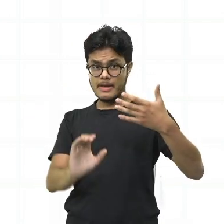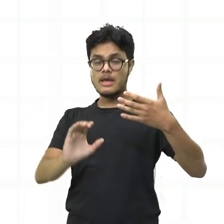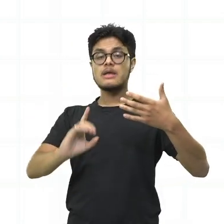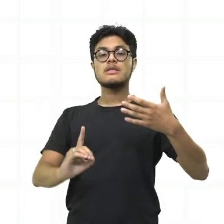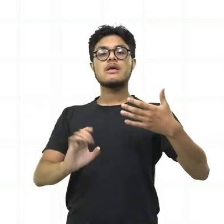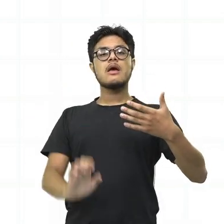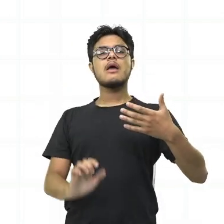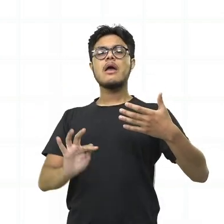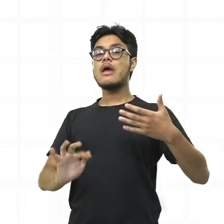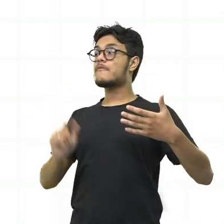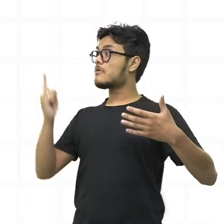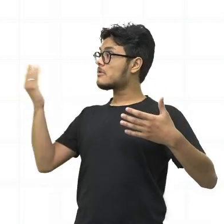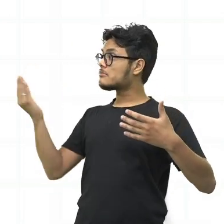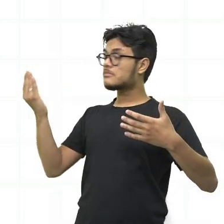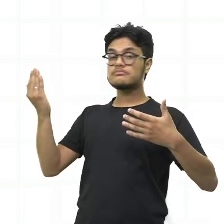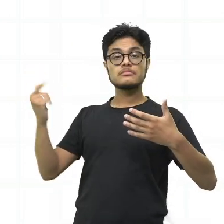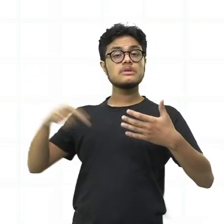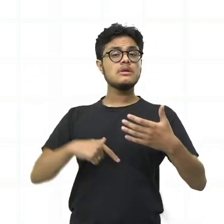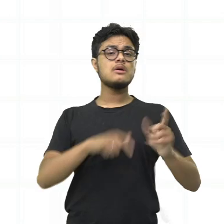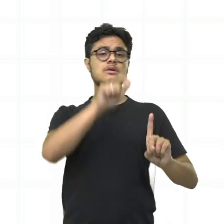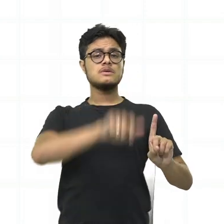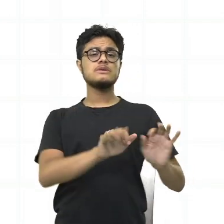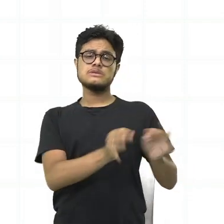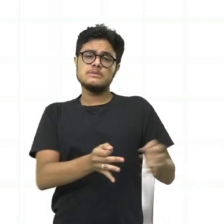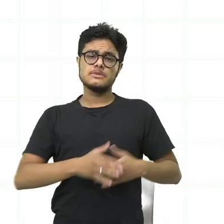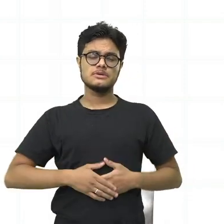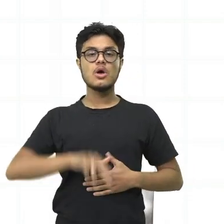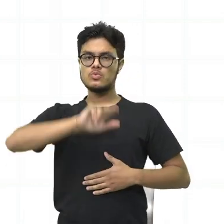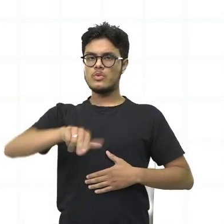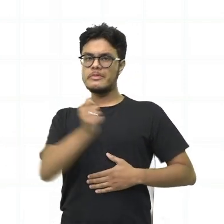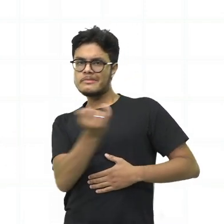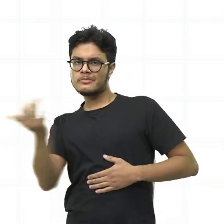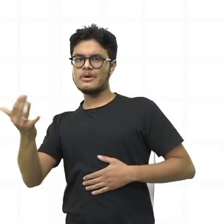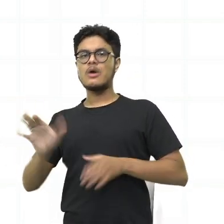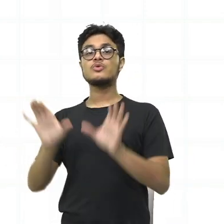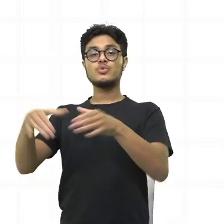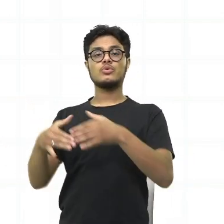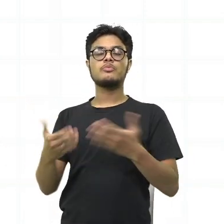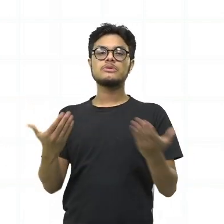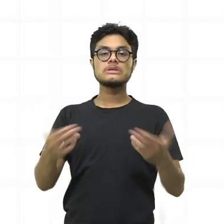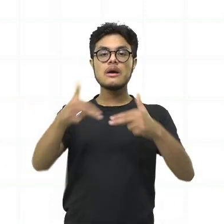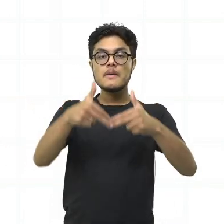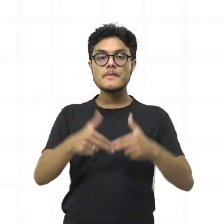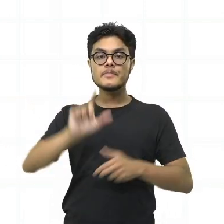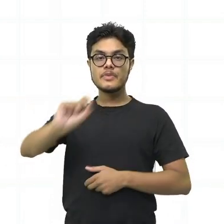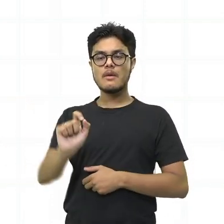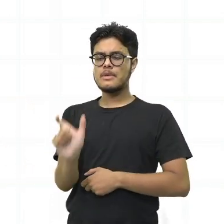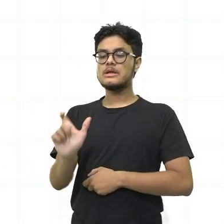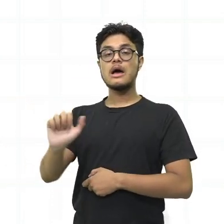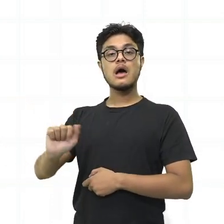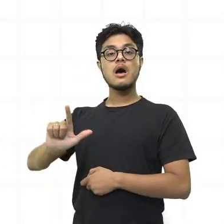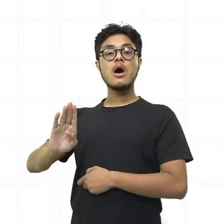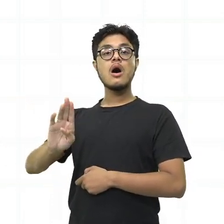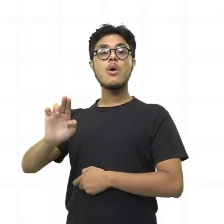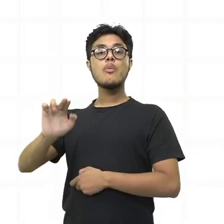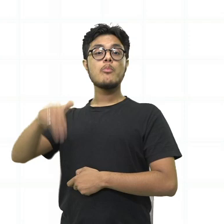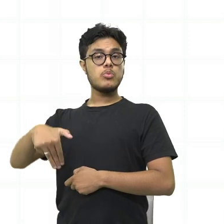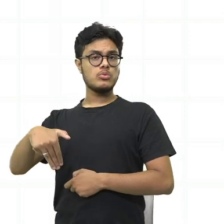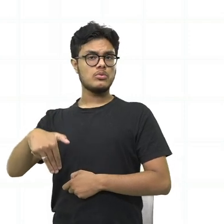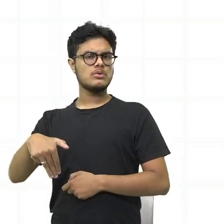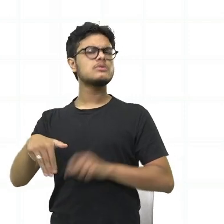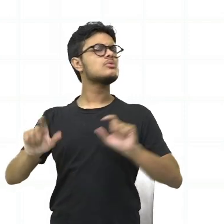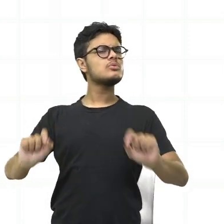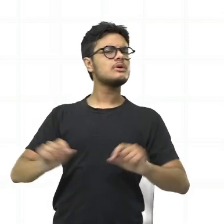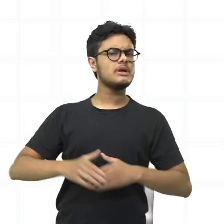A à letra F, estão no singular e não no plural, tá bom? A palavra álbum. Álbum